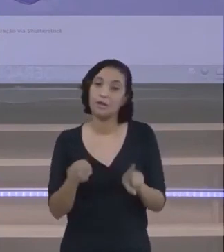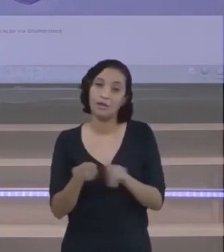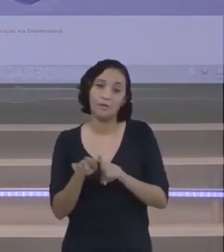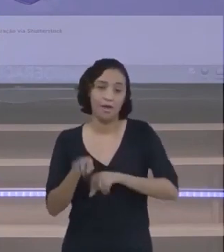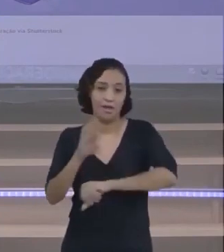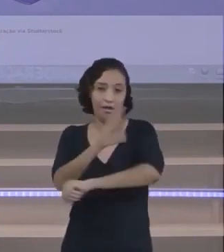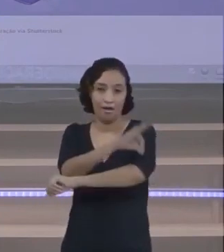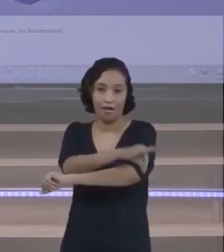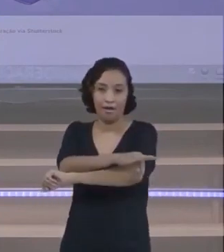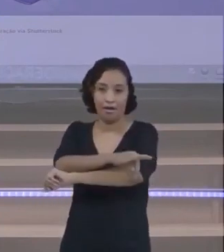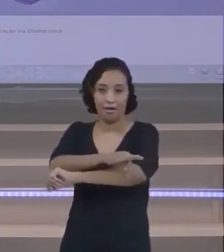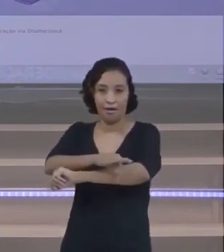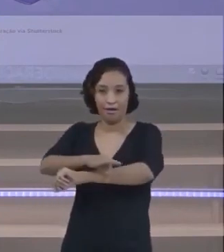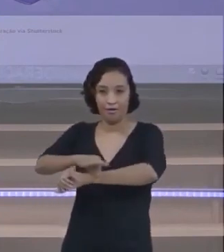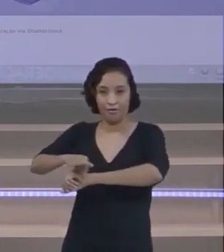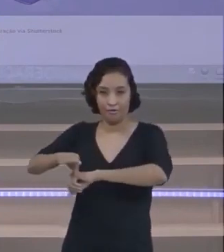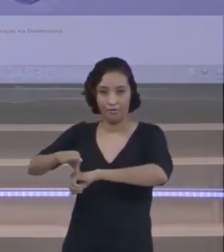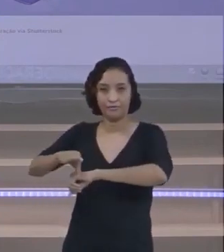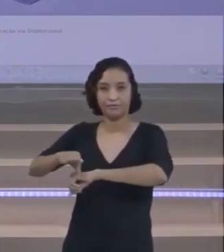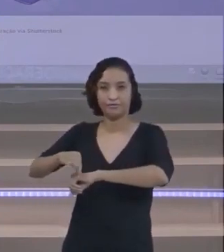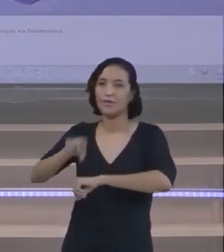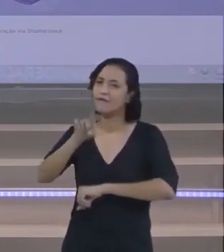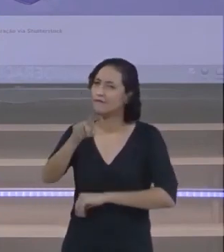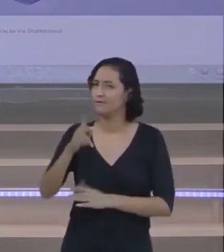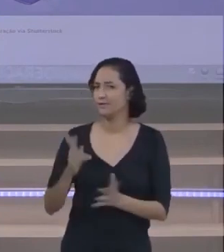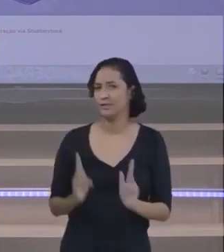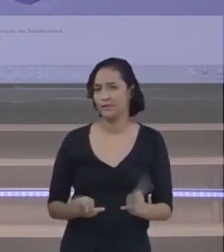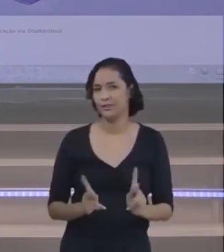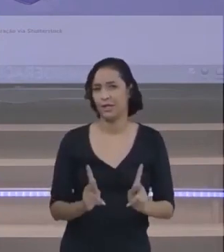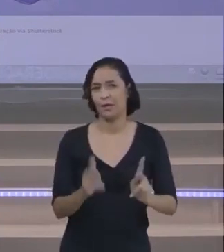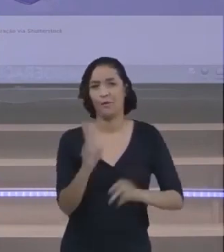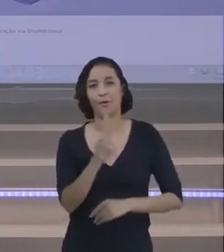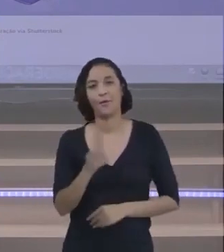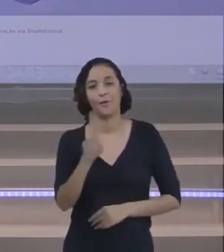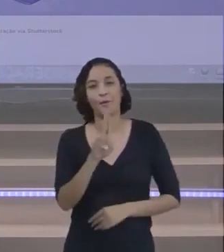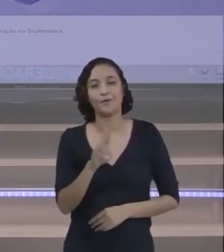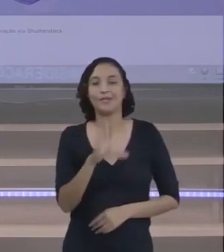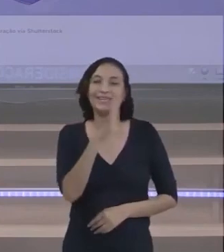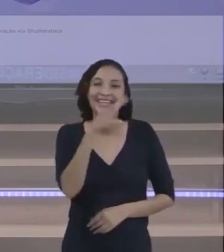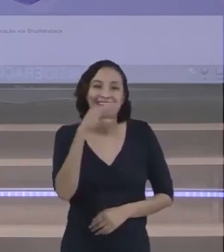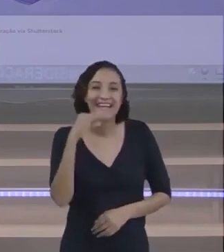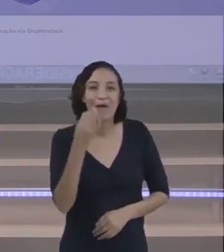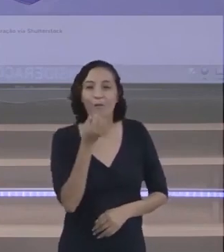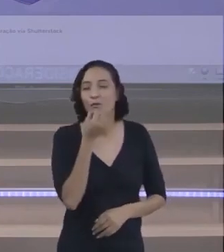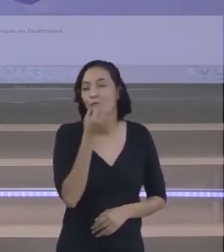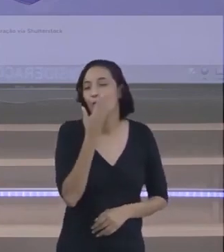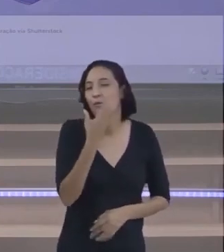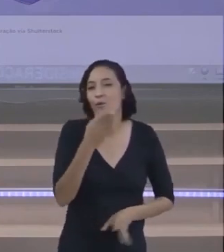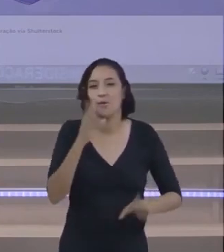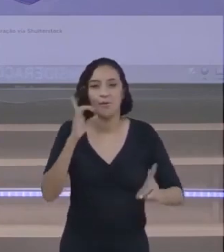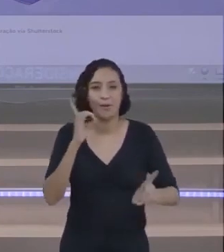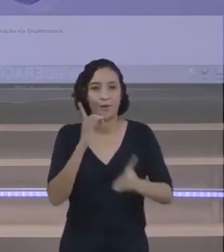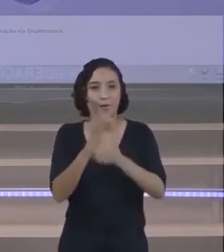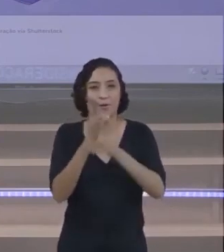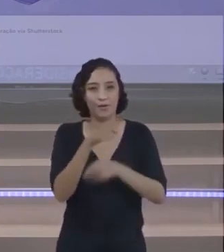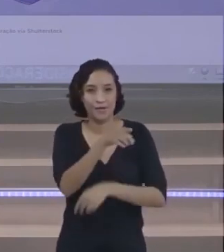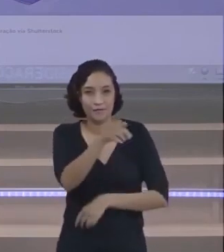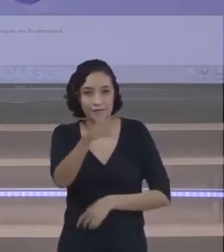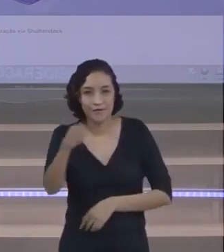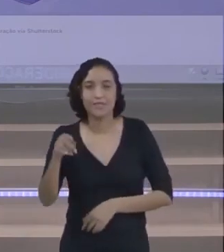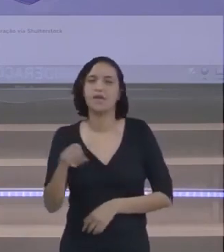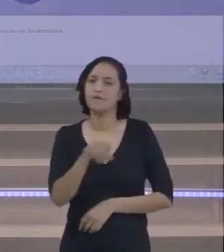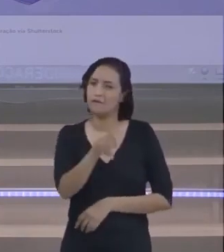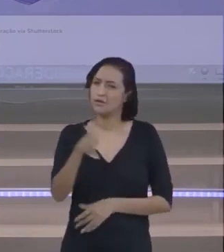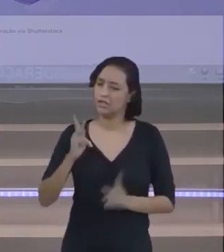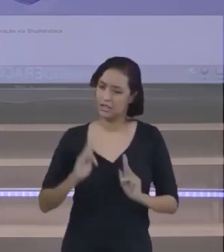todo dia, é o que está lado a lado aí com vocês sempre. Crianças, muito bom estar com vocês, continuem fazendo as medidas de